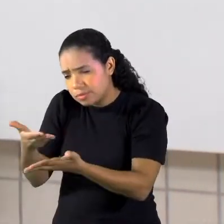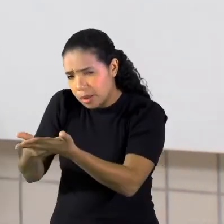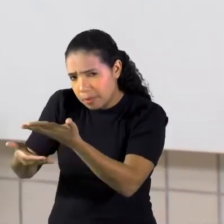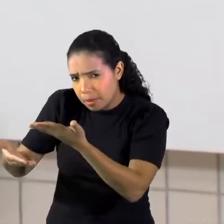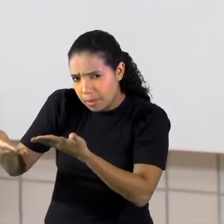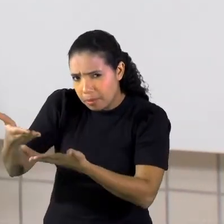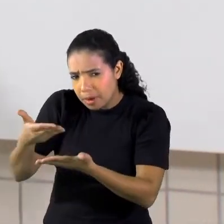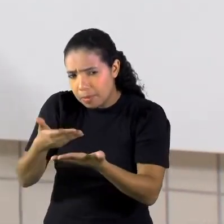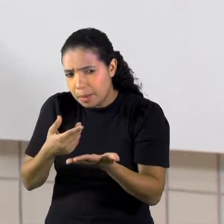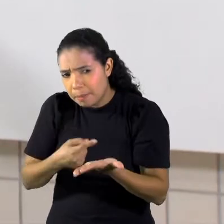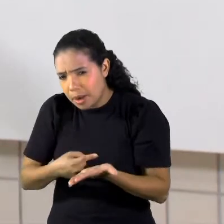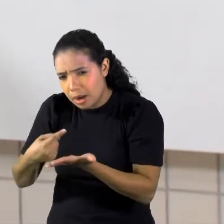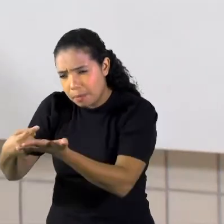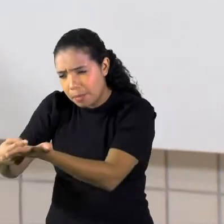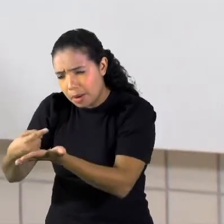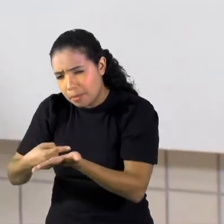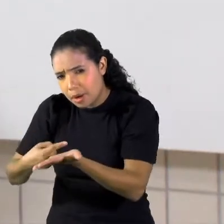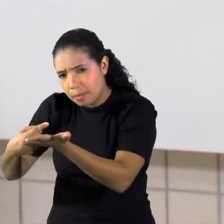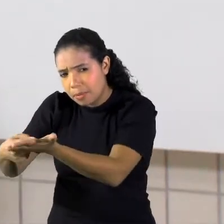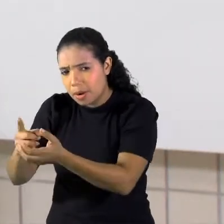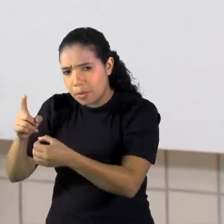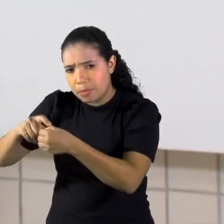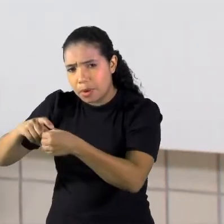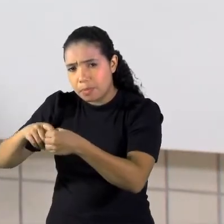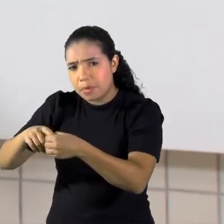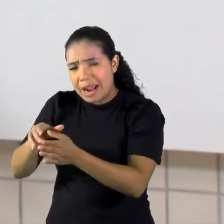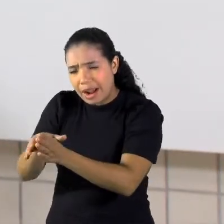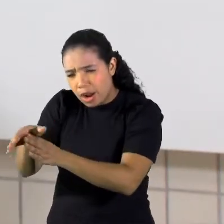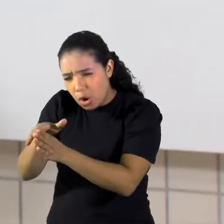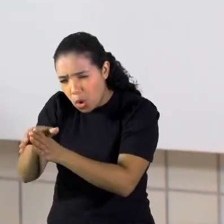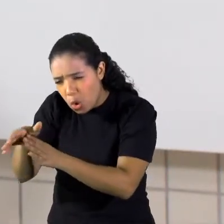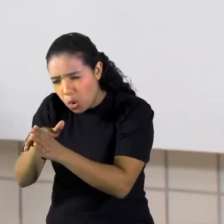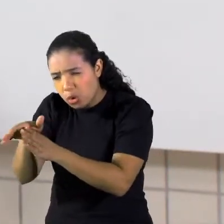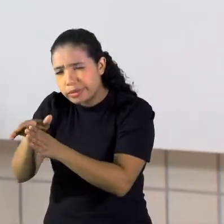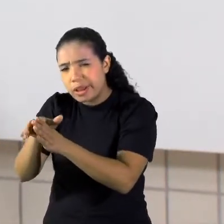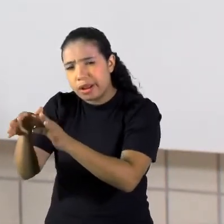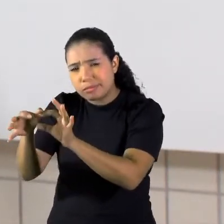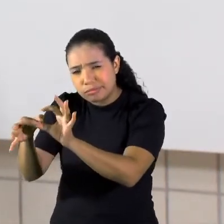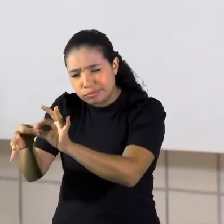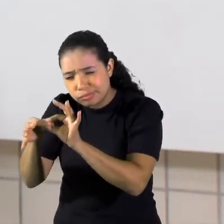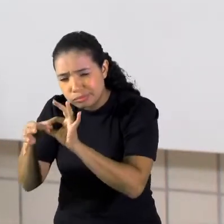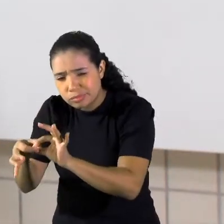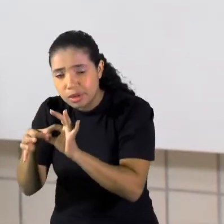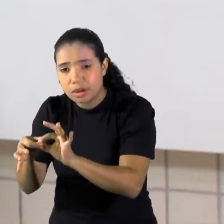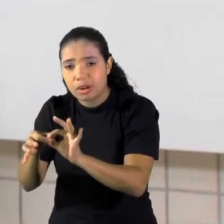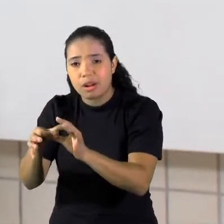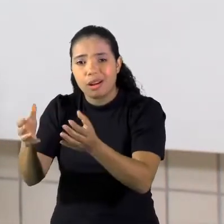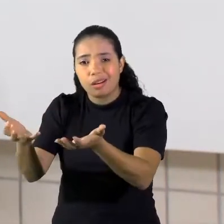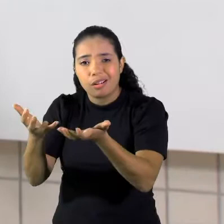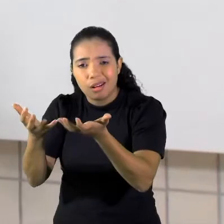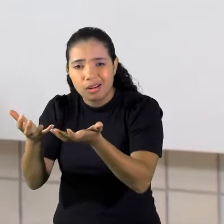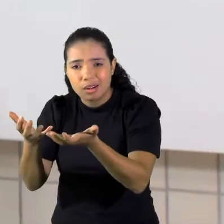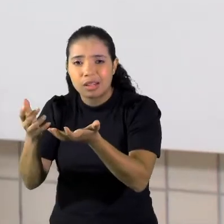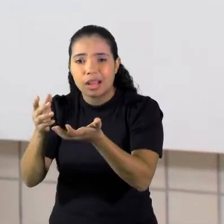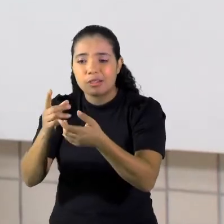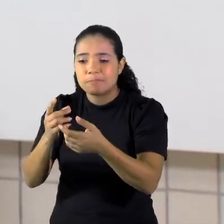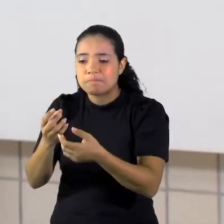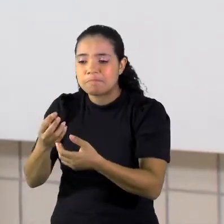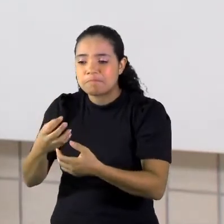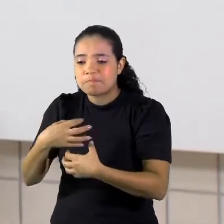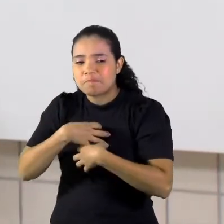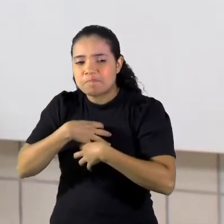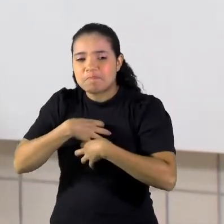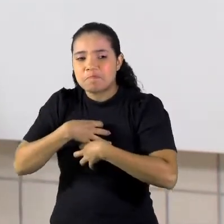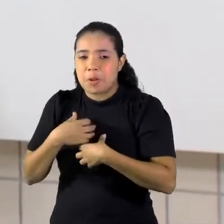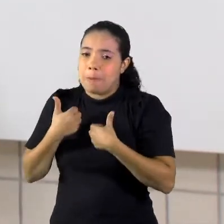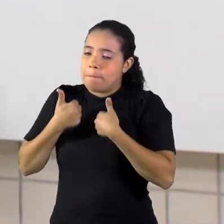reconciliação, um trabalho de aconselhamento, procurando então alcançar o que seria o bem-estar, o